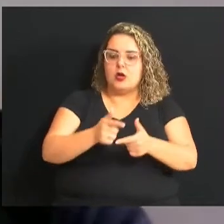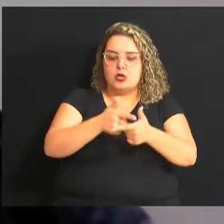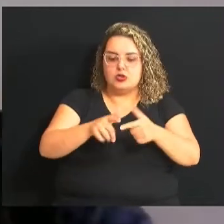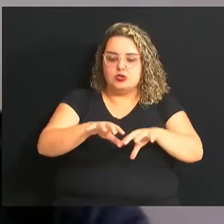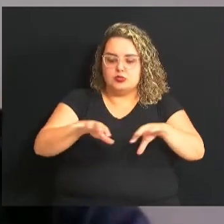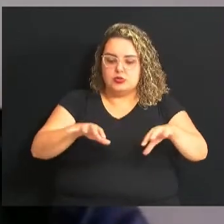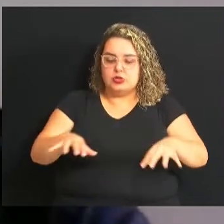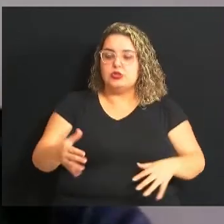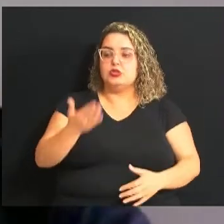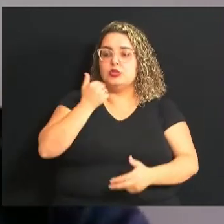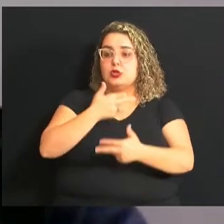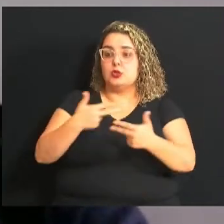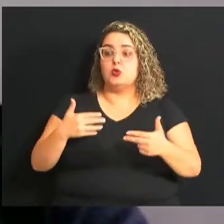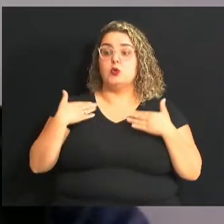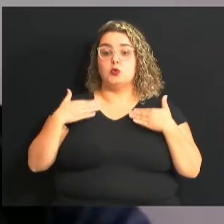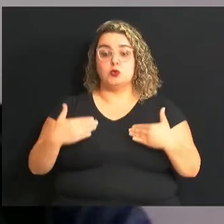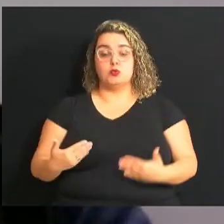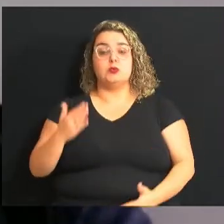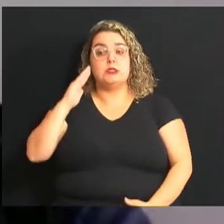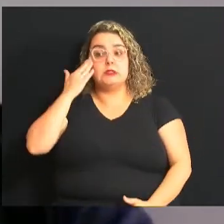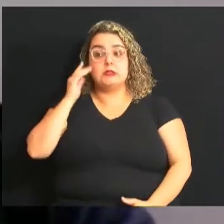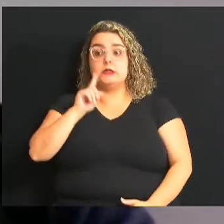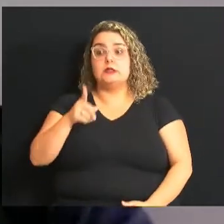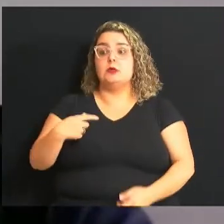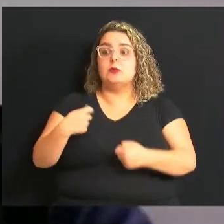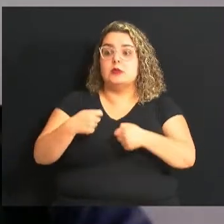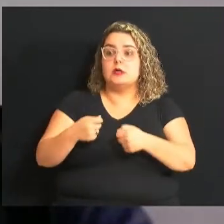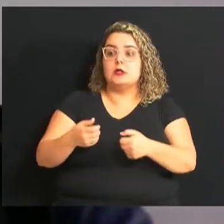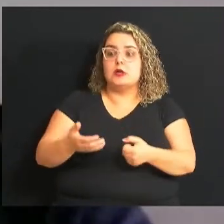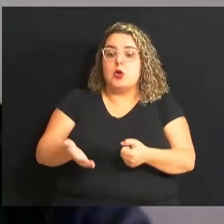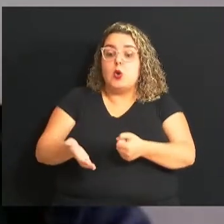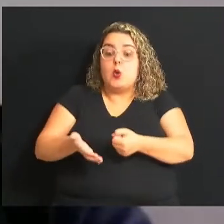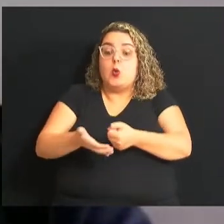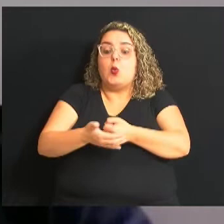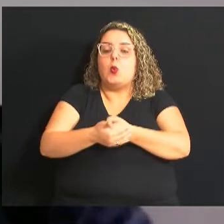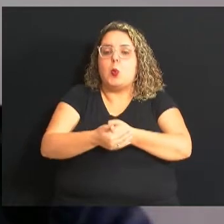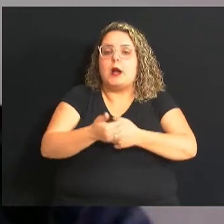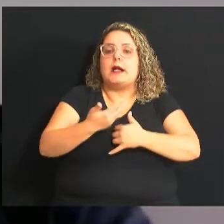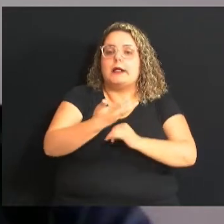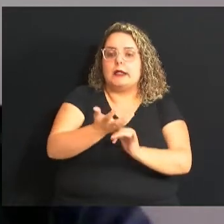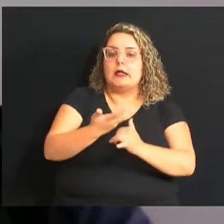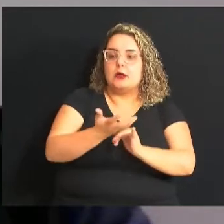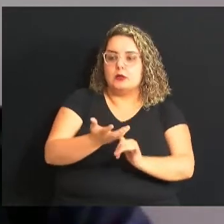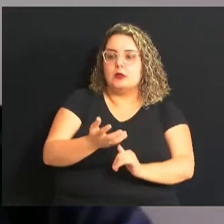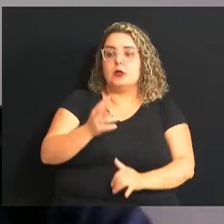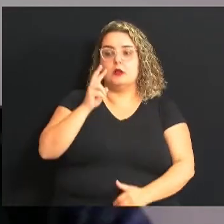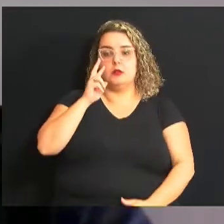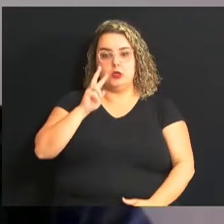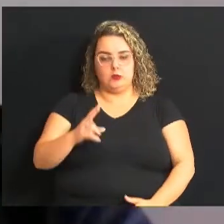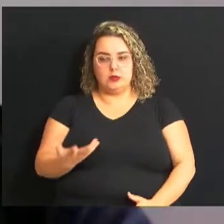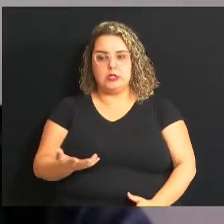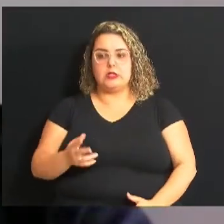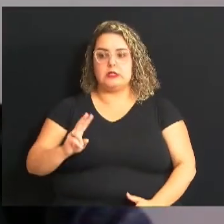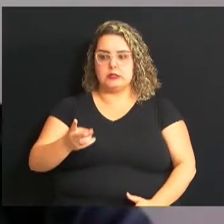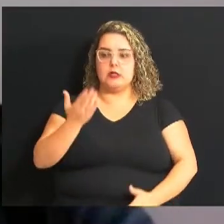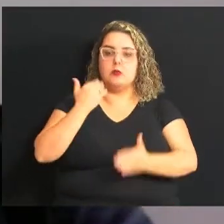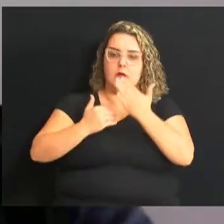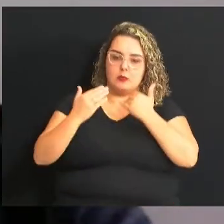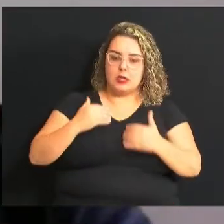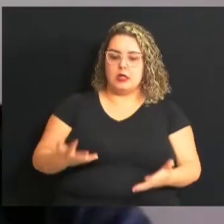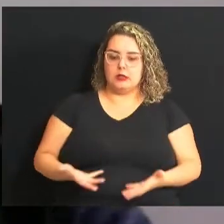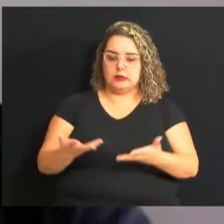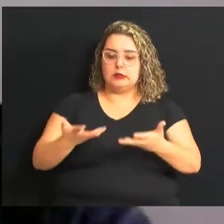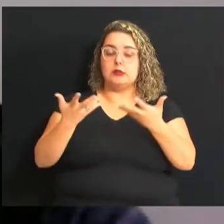porque assim o nosso corpo entende que ele não precisa estocar calorias, então ele vê que você já, sempre você está dando energia para ele,